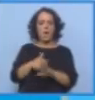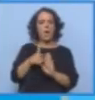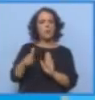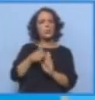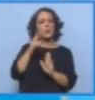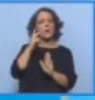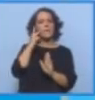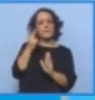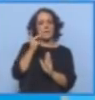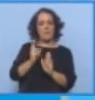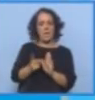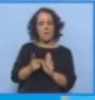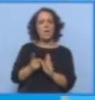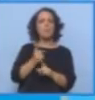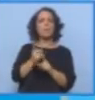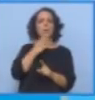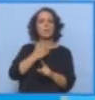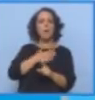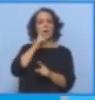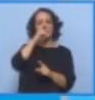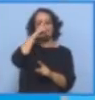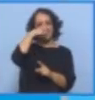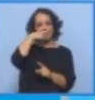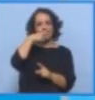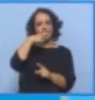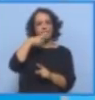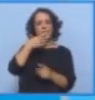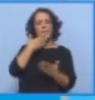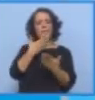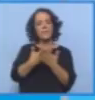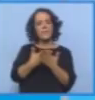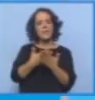que o justo, porque nos incomoda, deve ser censurado.